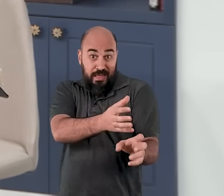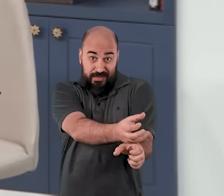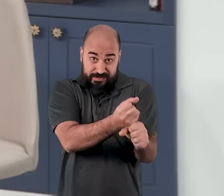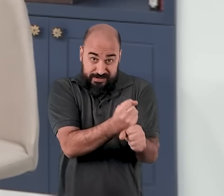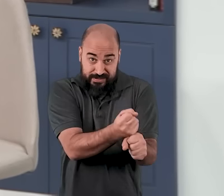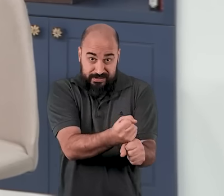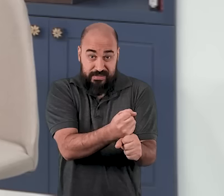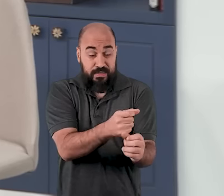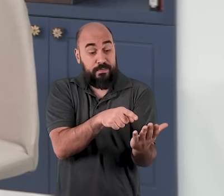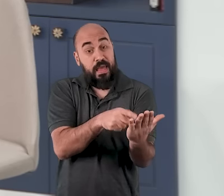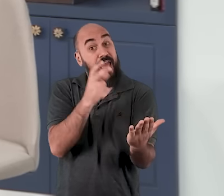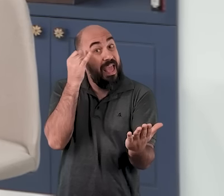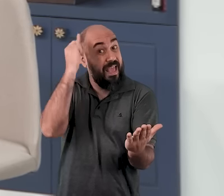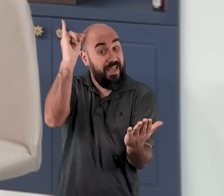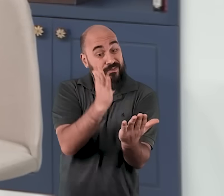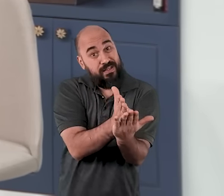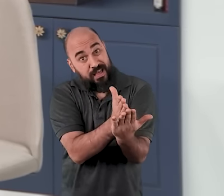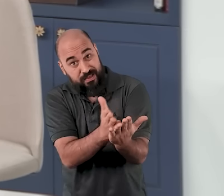jamais nos desviemos.